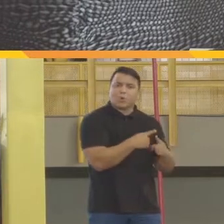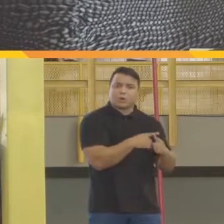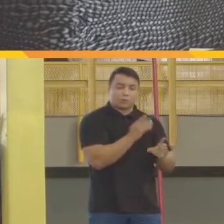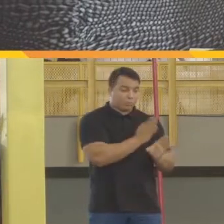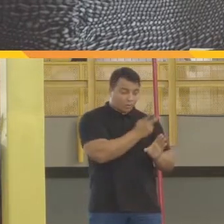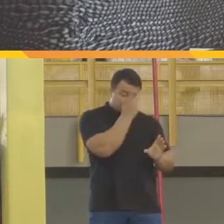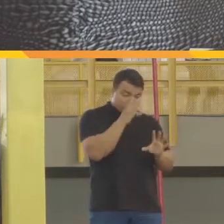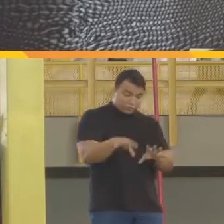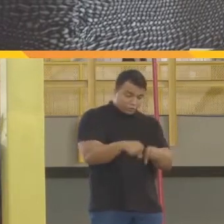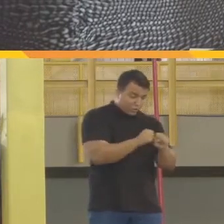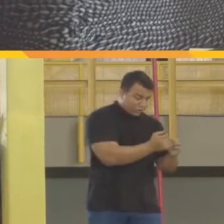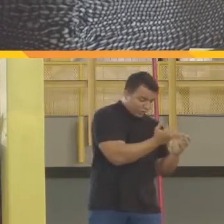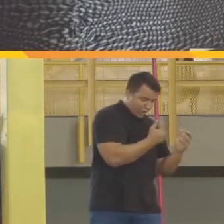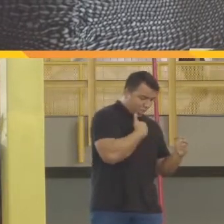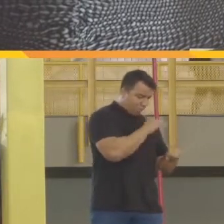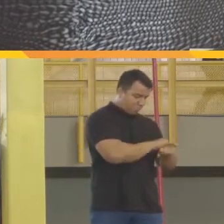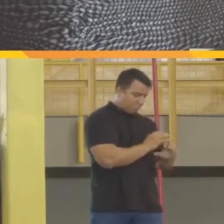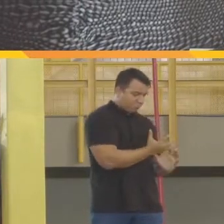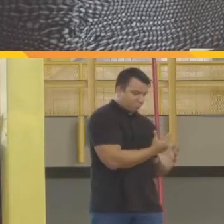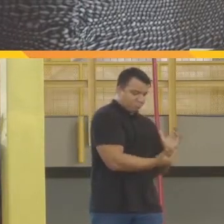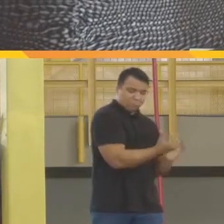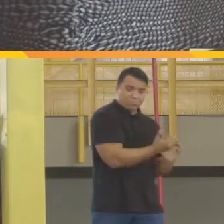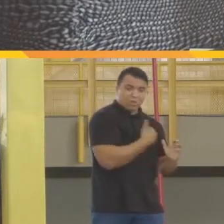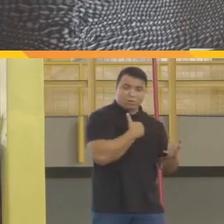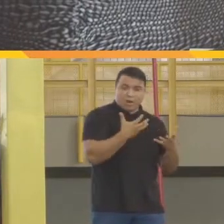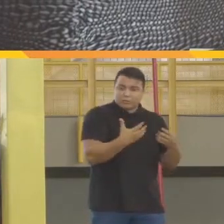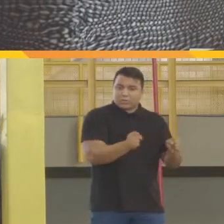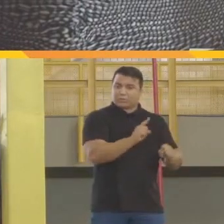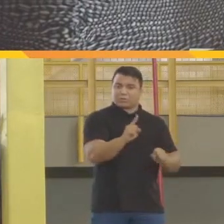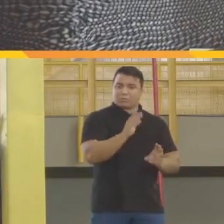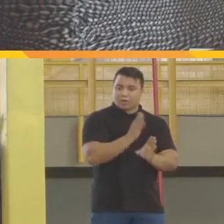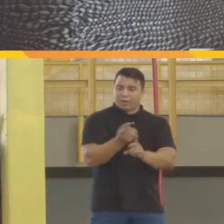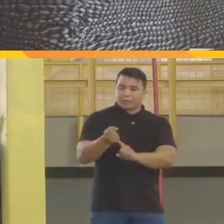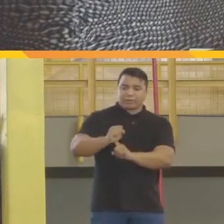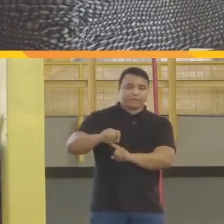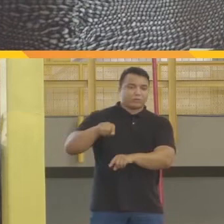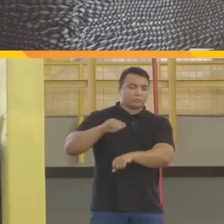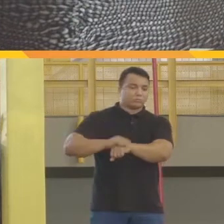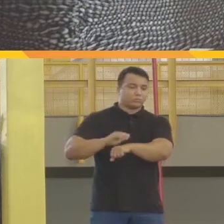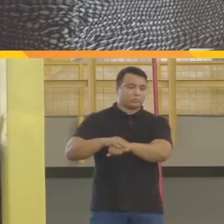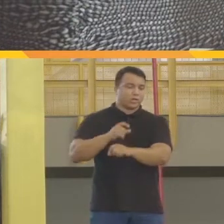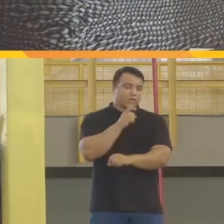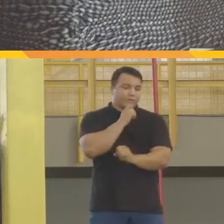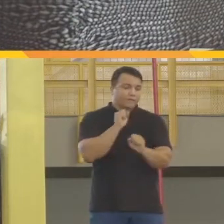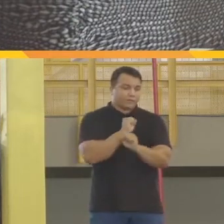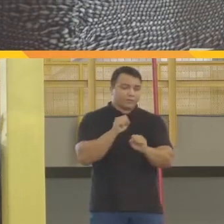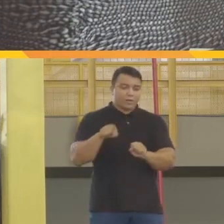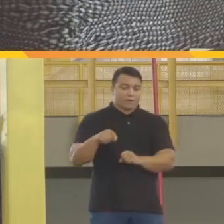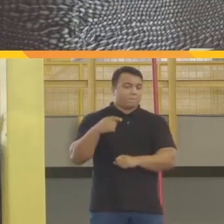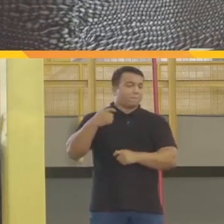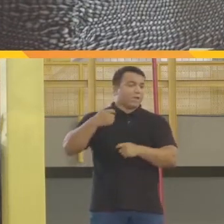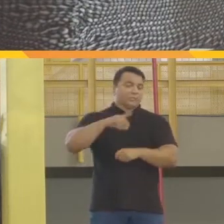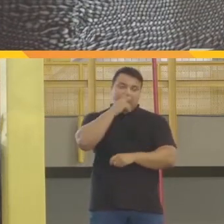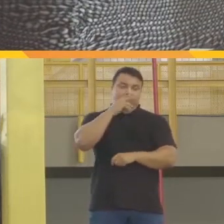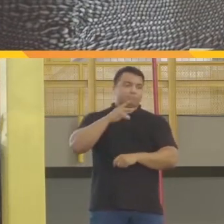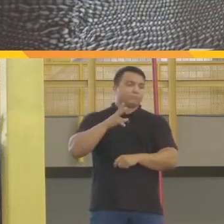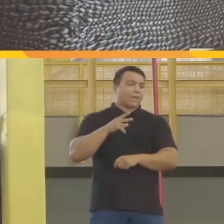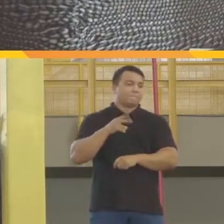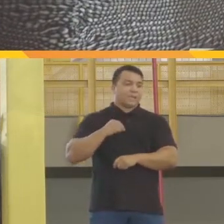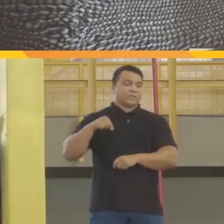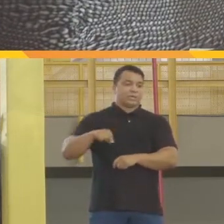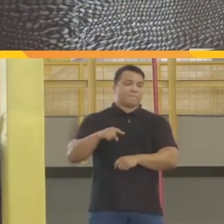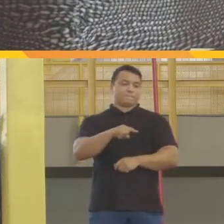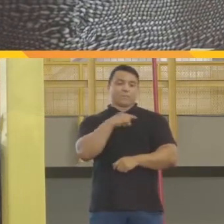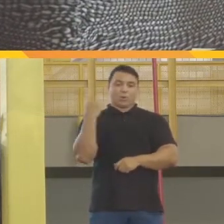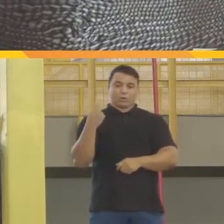aceitam sequer que uma pessoa ela deva se proteger do frio. O que ela merece, na verdade,